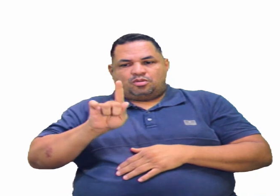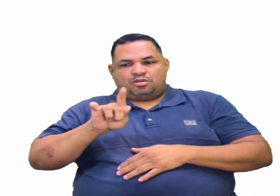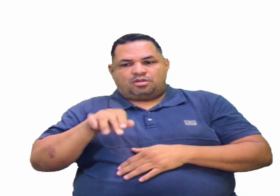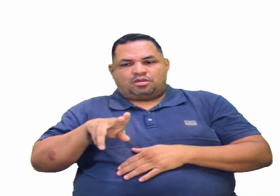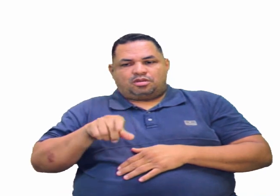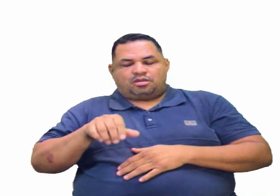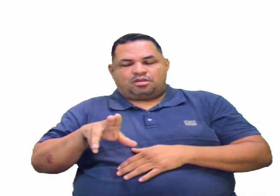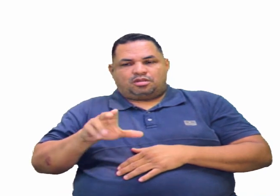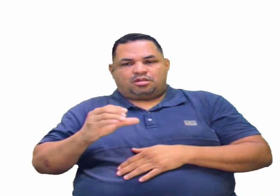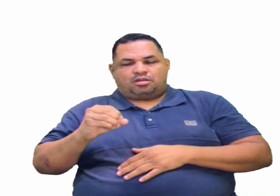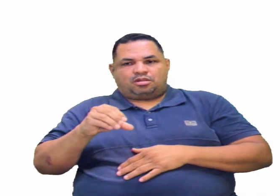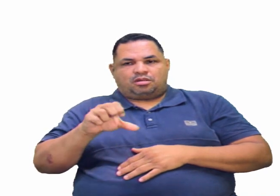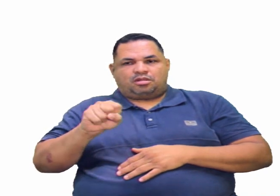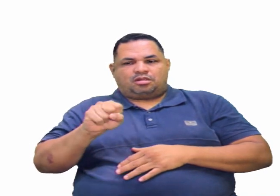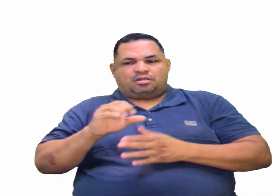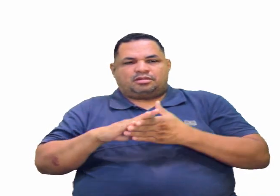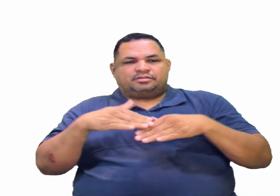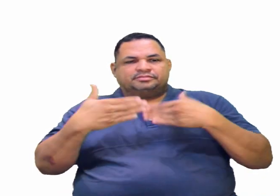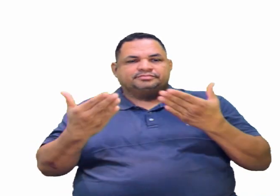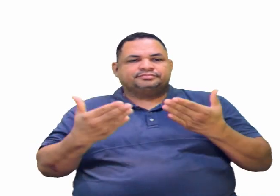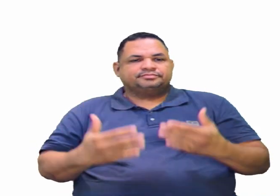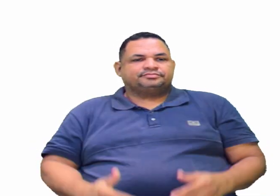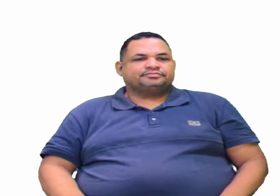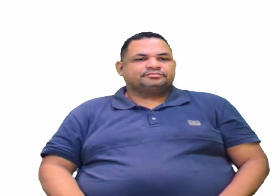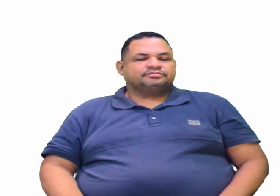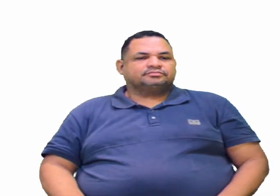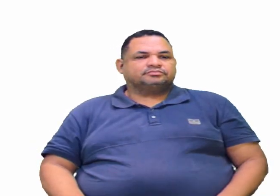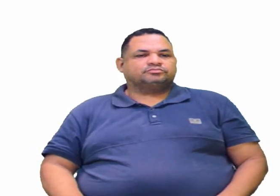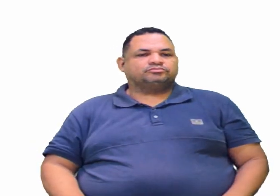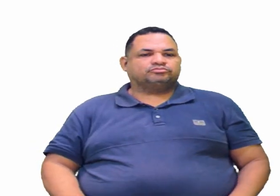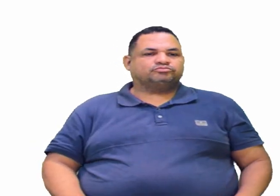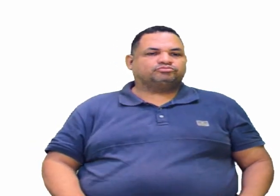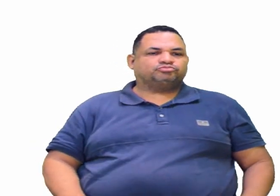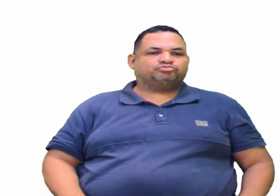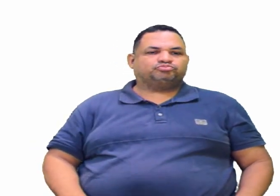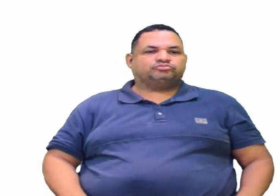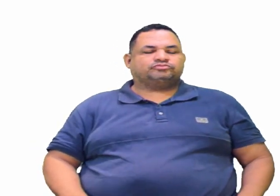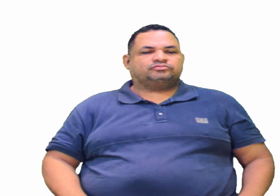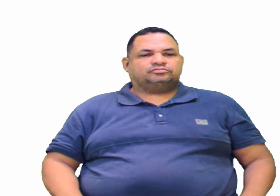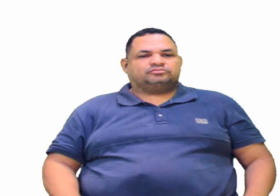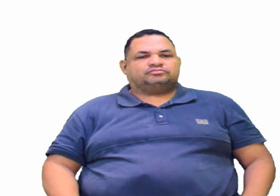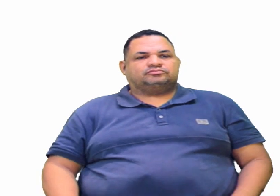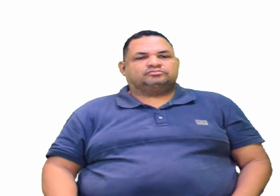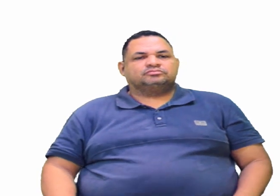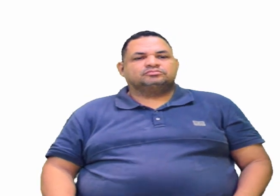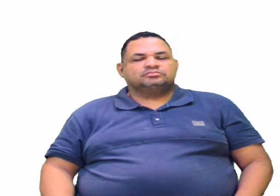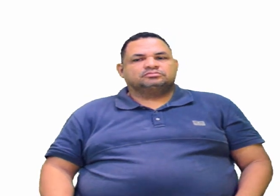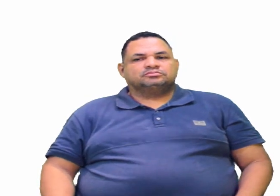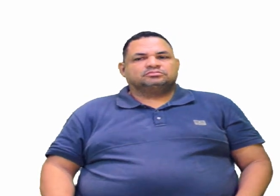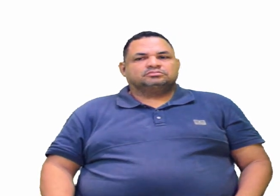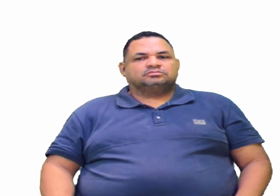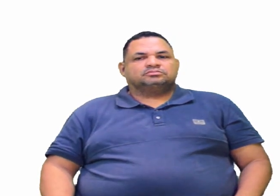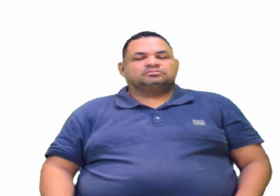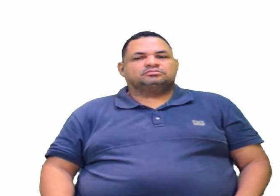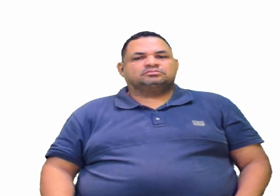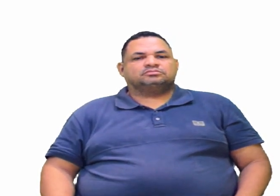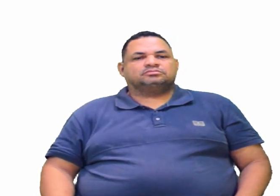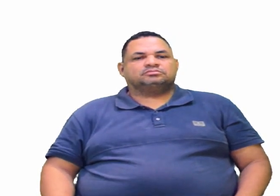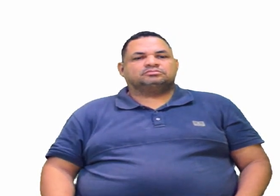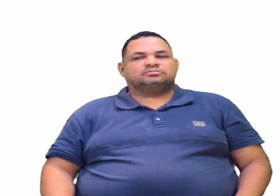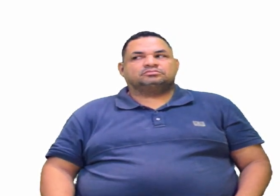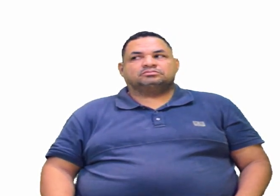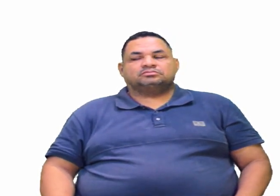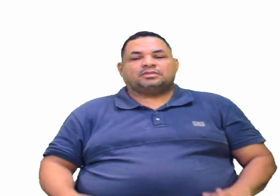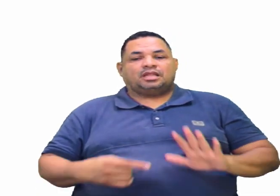função do esqueleto é sustentar, não está falando do tipo de aplicação, mas da função, dos grupos funcionais. E aí